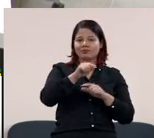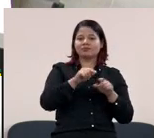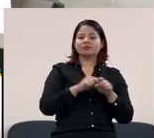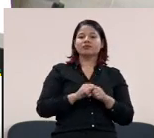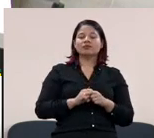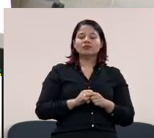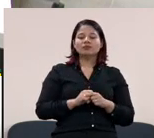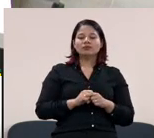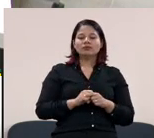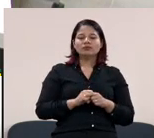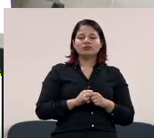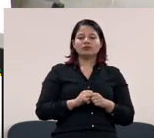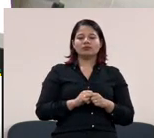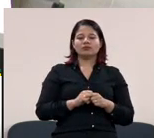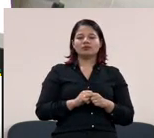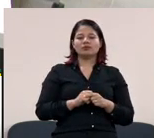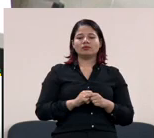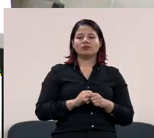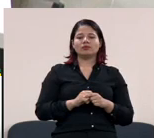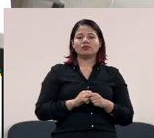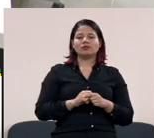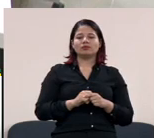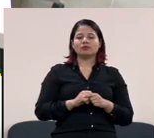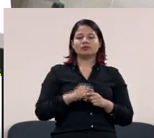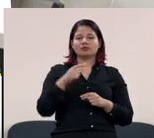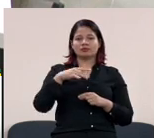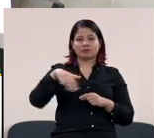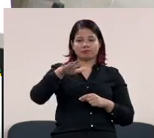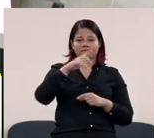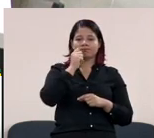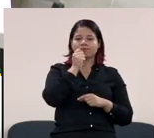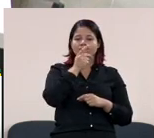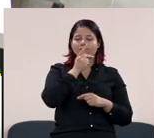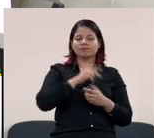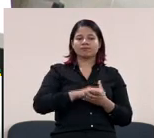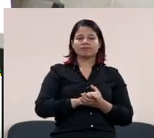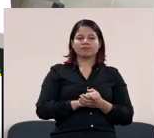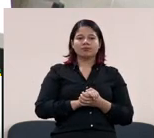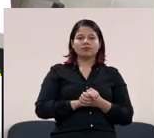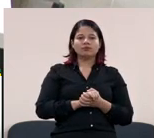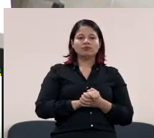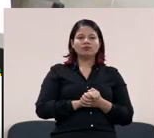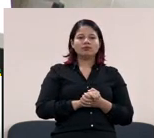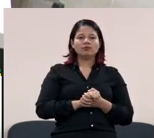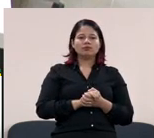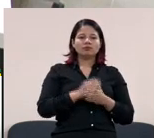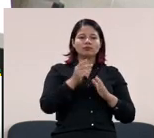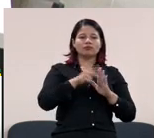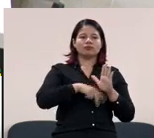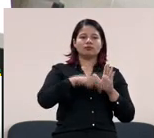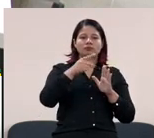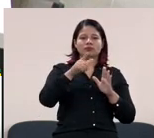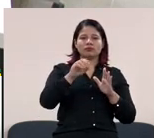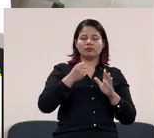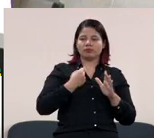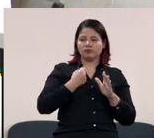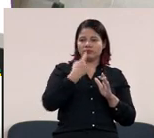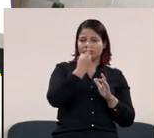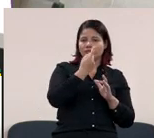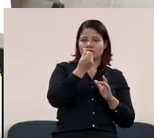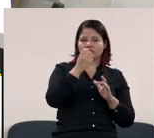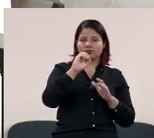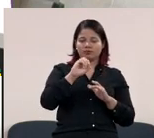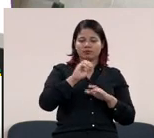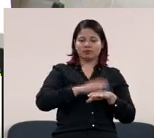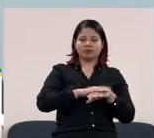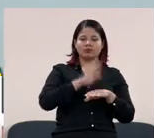espectro do autismo, TEA, válida no âmbito do Estado do Amapá e das outras providências. Projeto de lei ordinária 160, de autoria do deputado Edna Uzê,